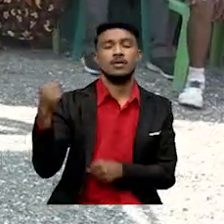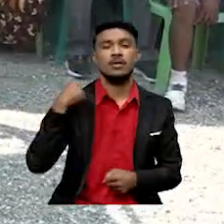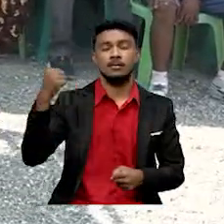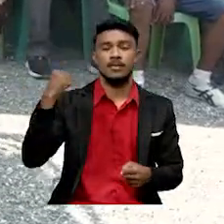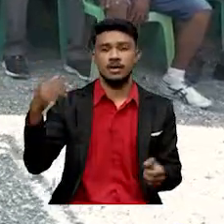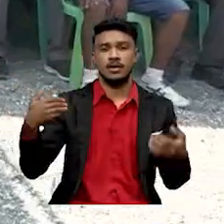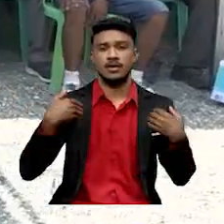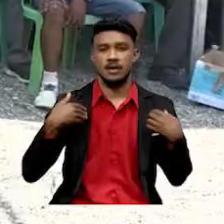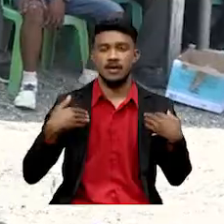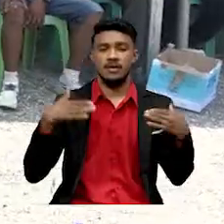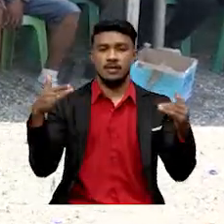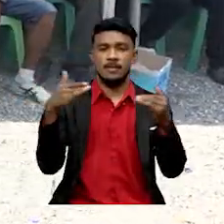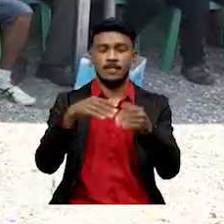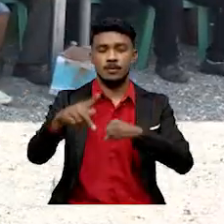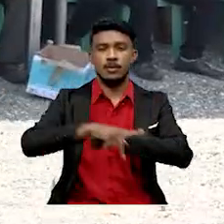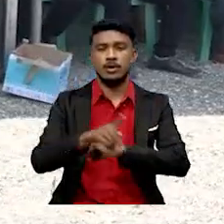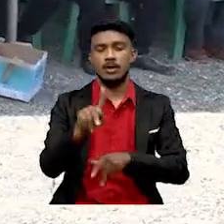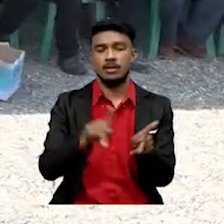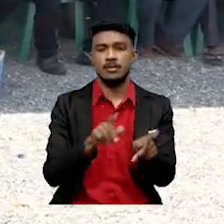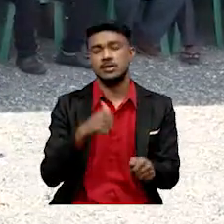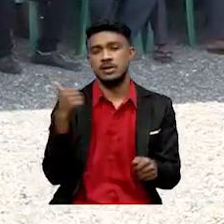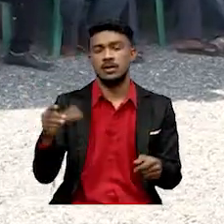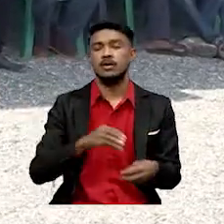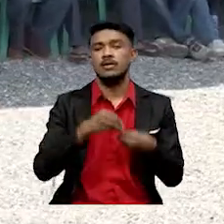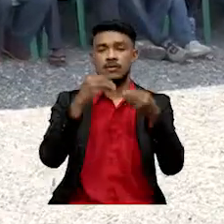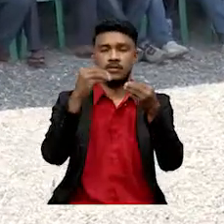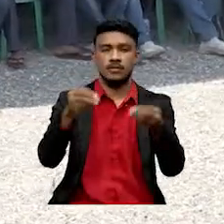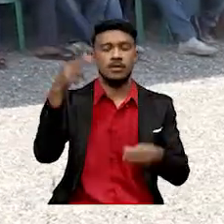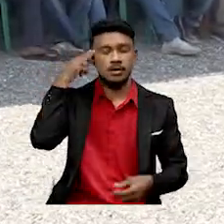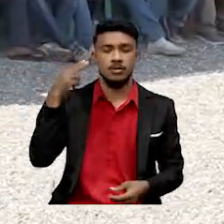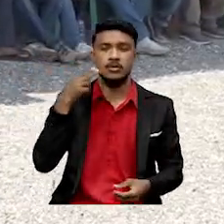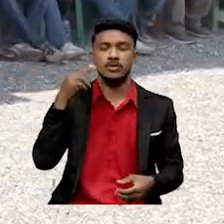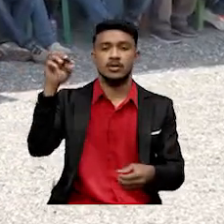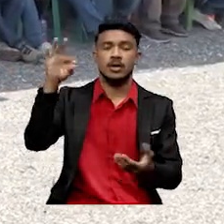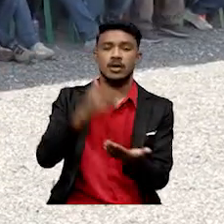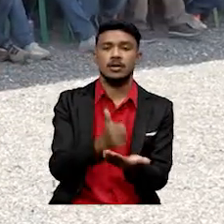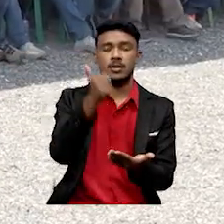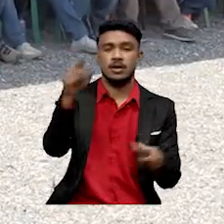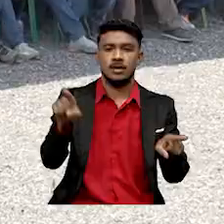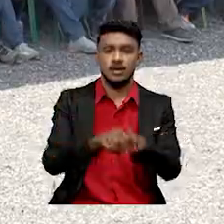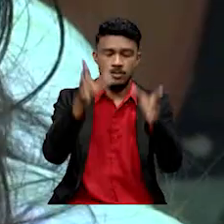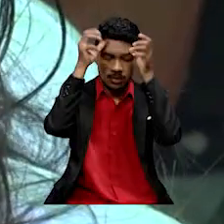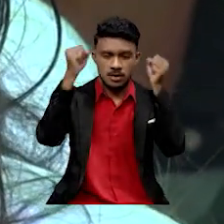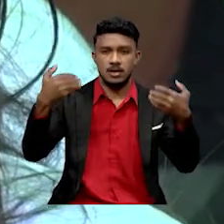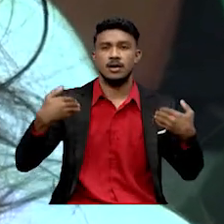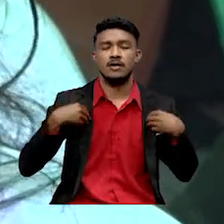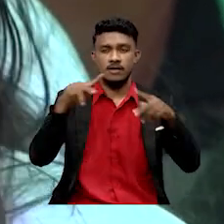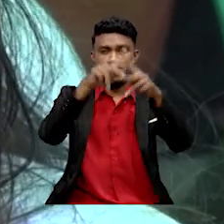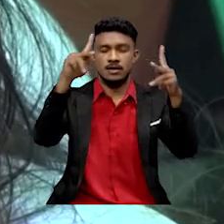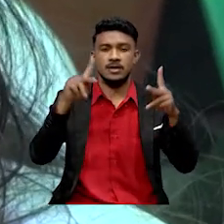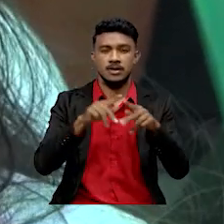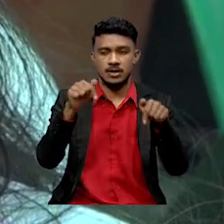hamosu adversario politiku no Emma Balung interpreta bang hira jara Ramzorta leitu sai presiden republika sai hamosu krizi iha